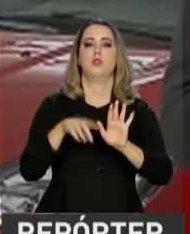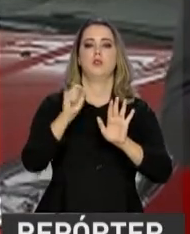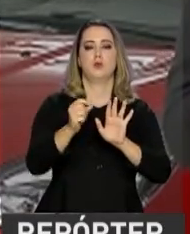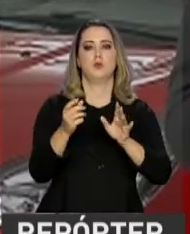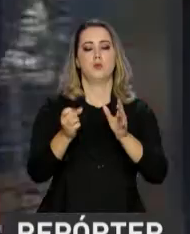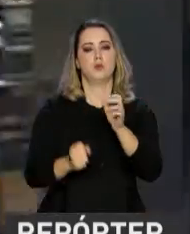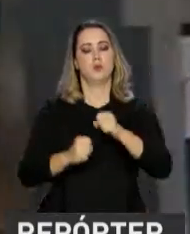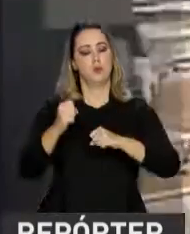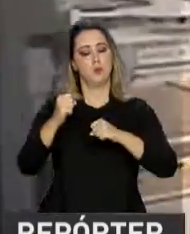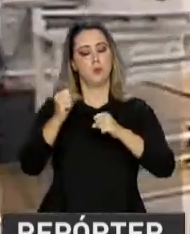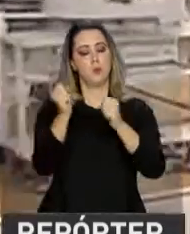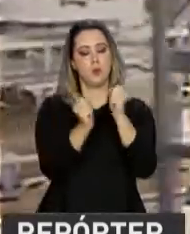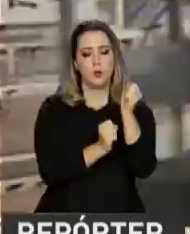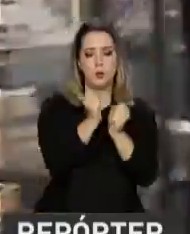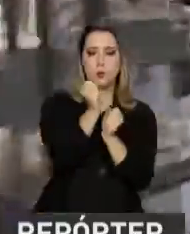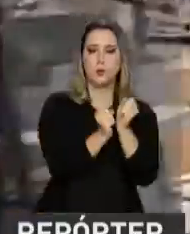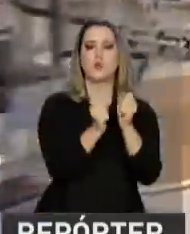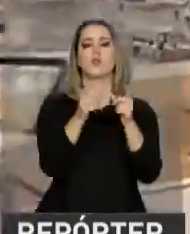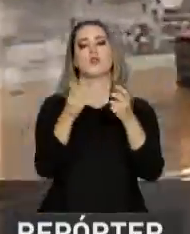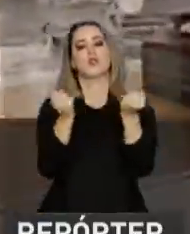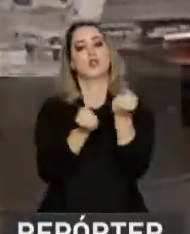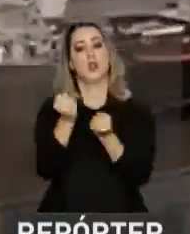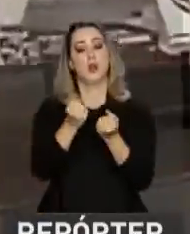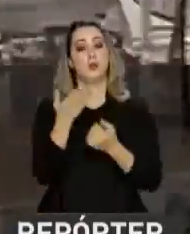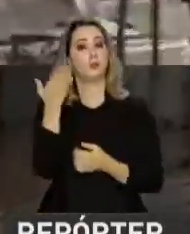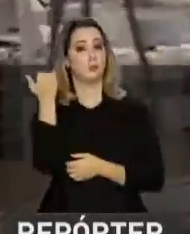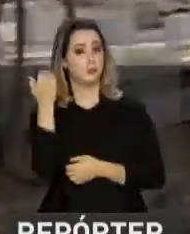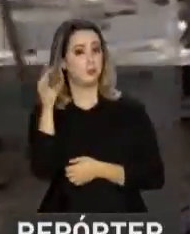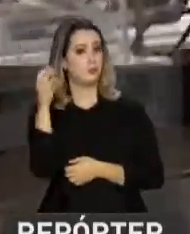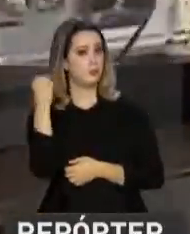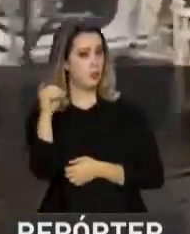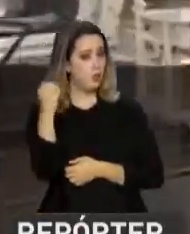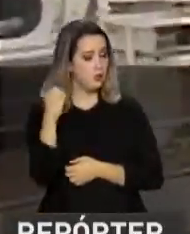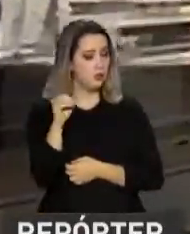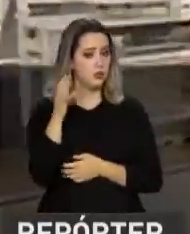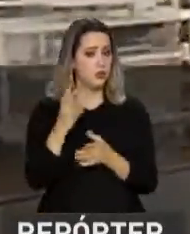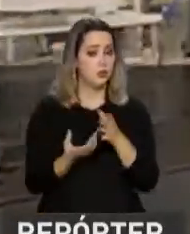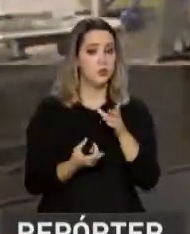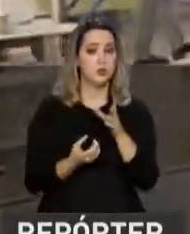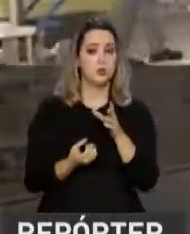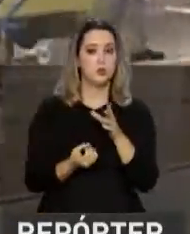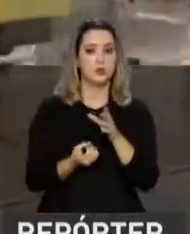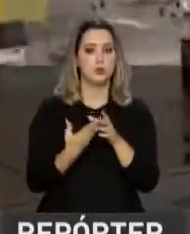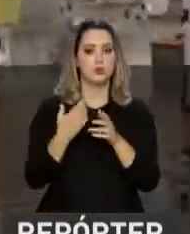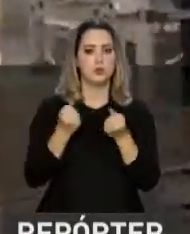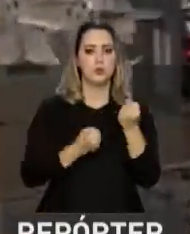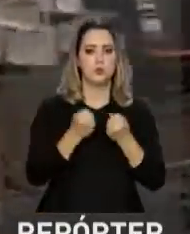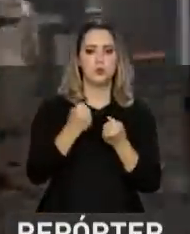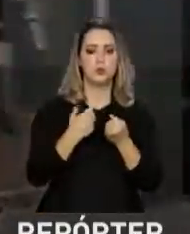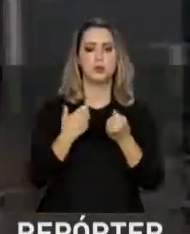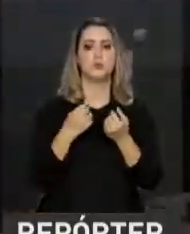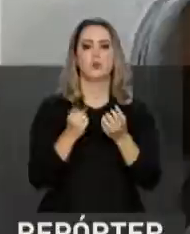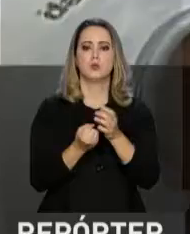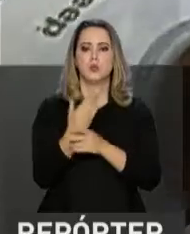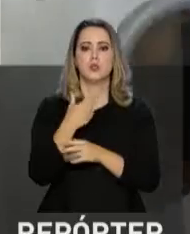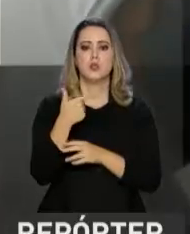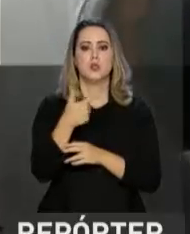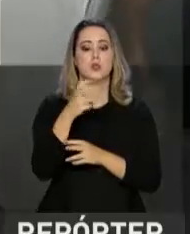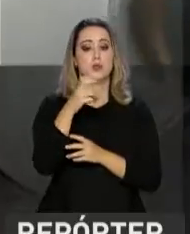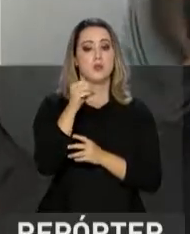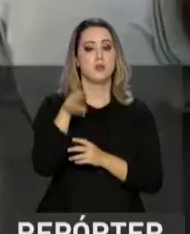de veículos em outubro saíram das linhas de montagem das fábricas brasileiras quase 250 mil veículos